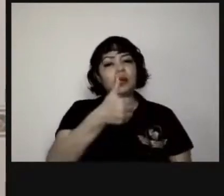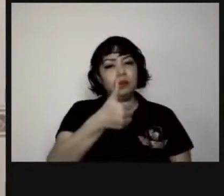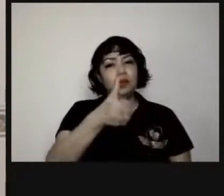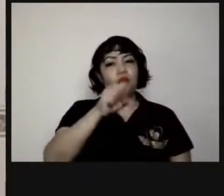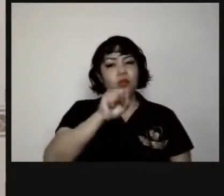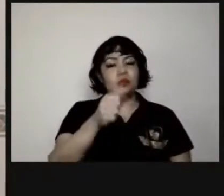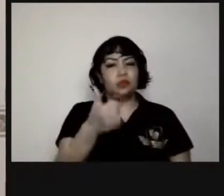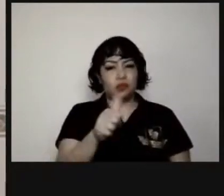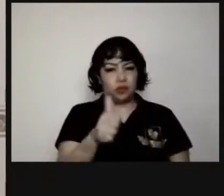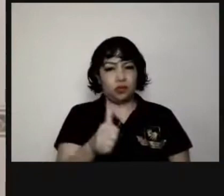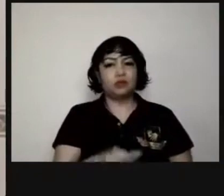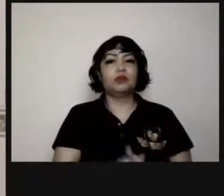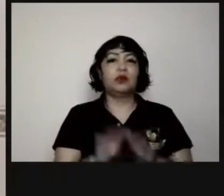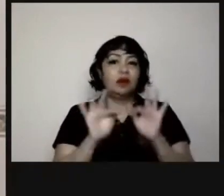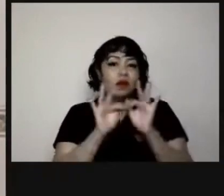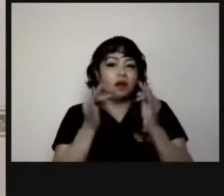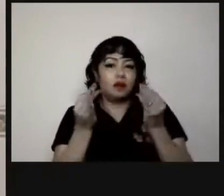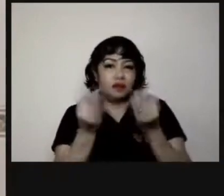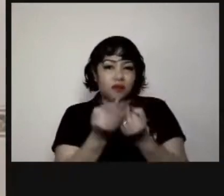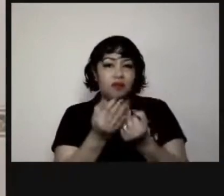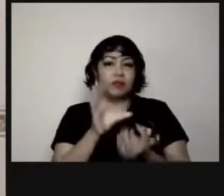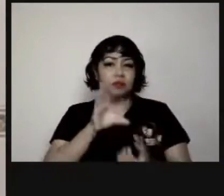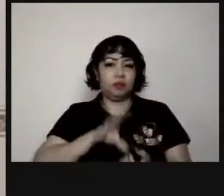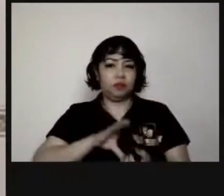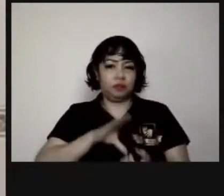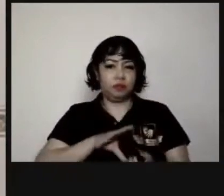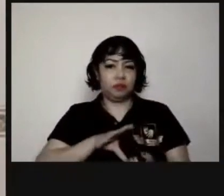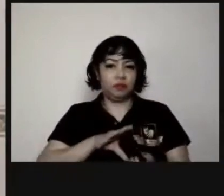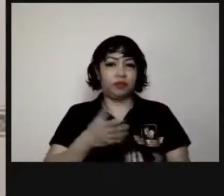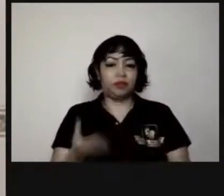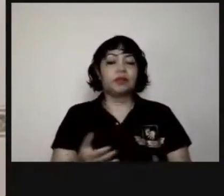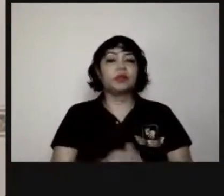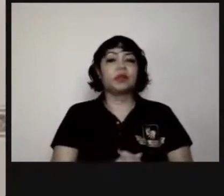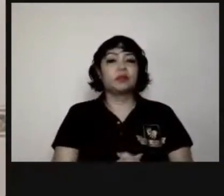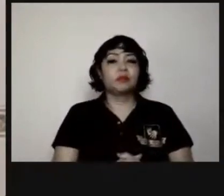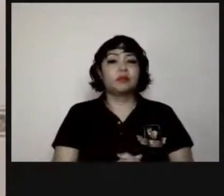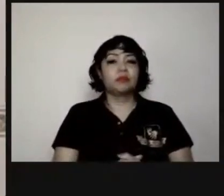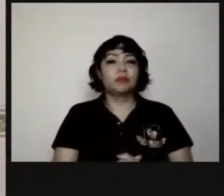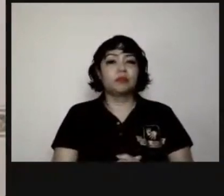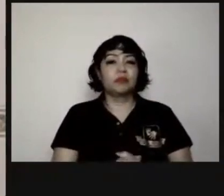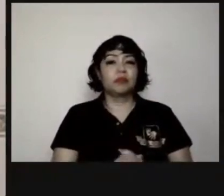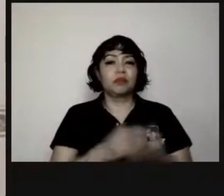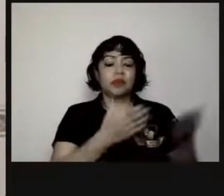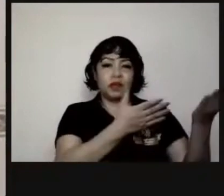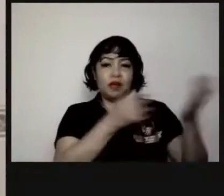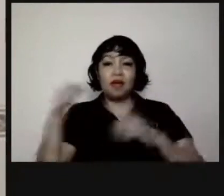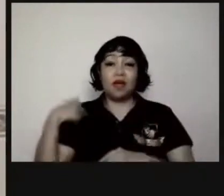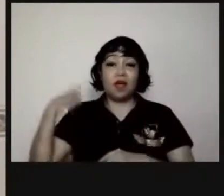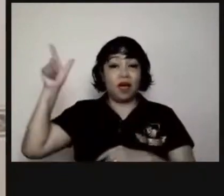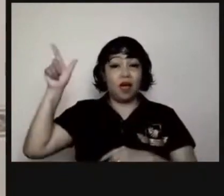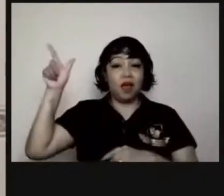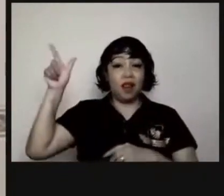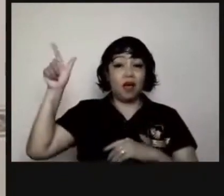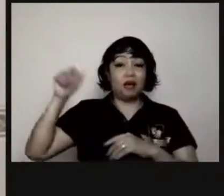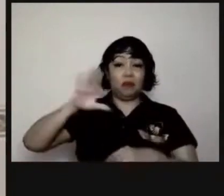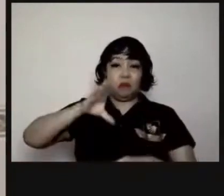1808, a família portuguesa veio, né, veio corrida, né, de Portugal,